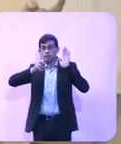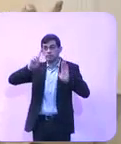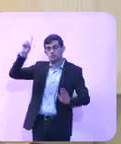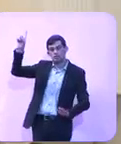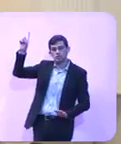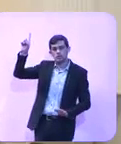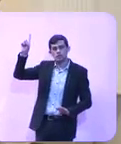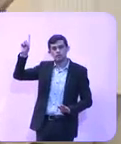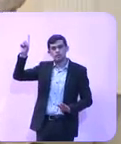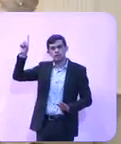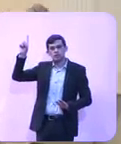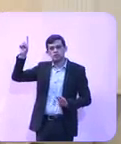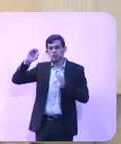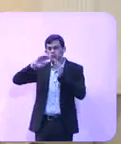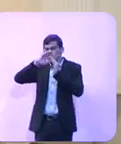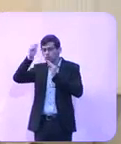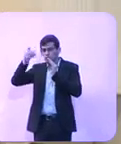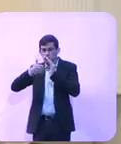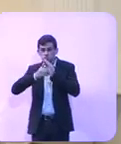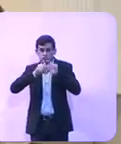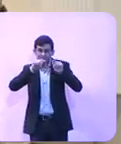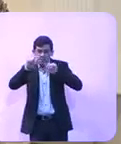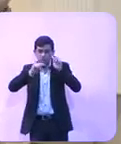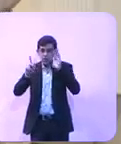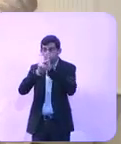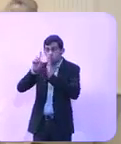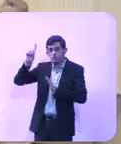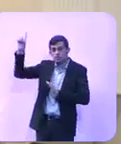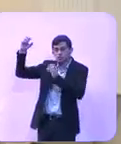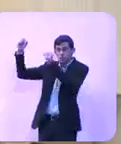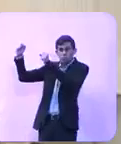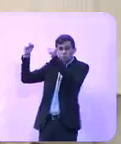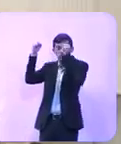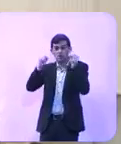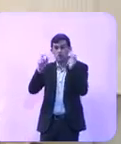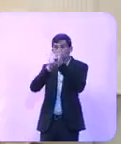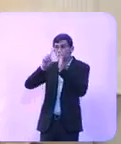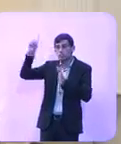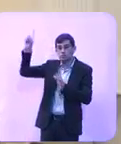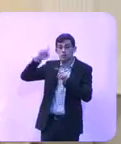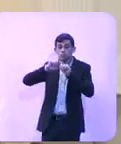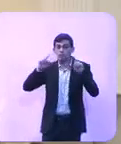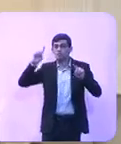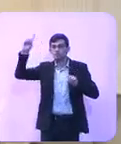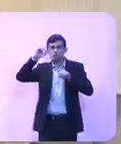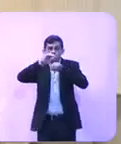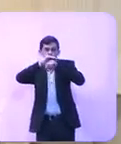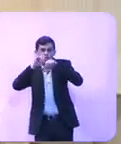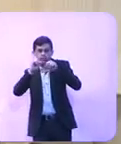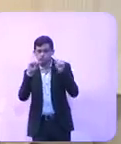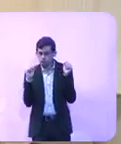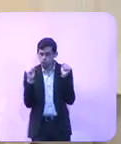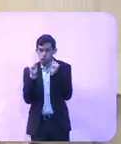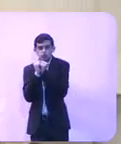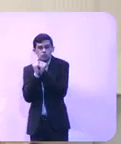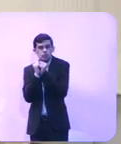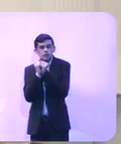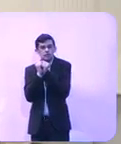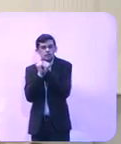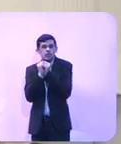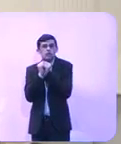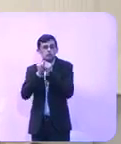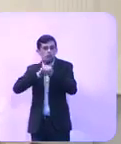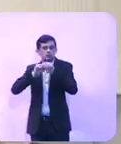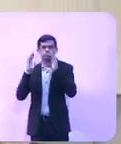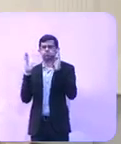de Deus, a intenção é de Deus, o poder é de Deus, mas Ele diz, vem comigo, caminha com a gente. E a